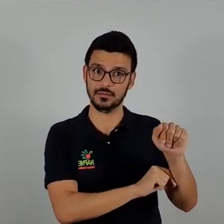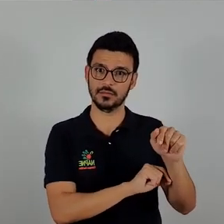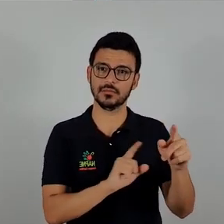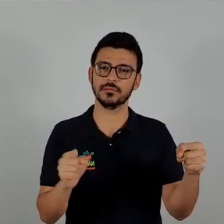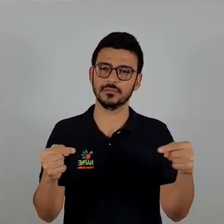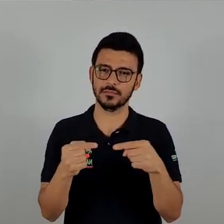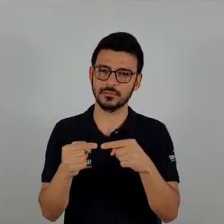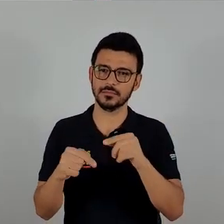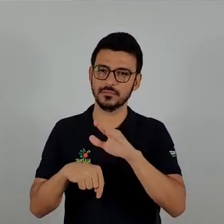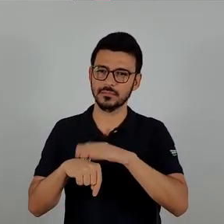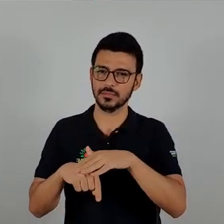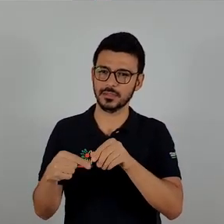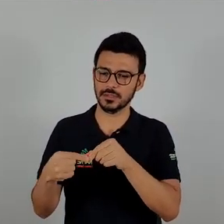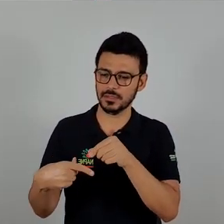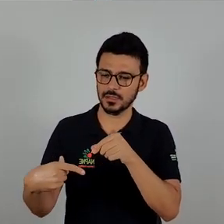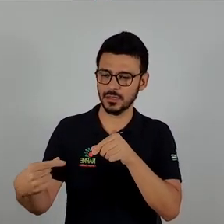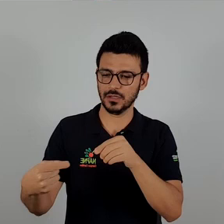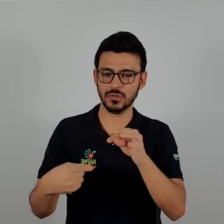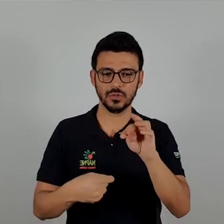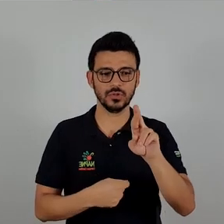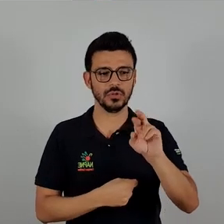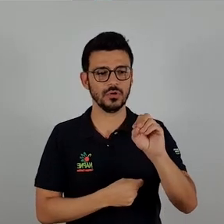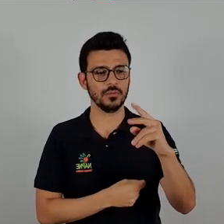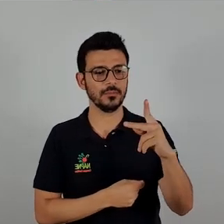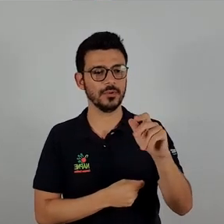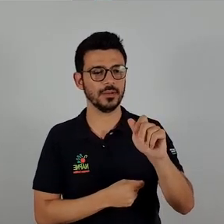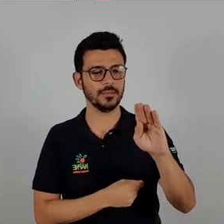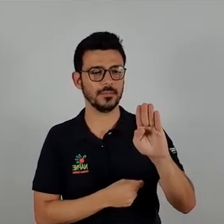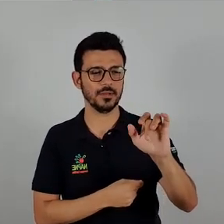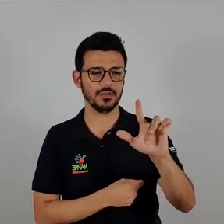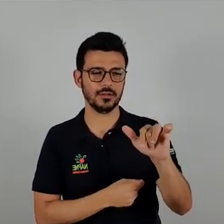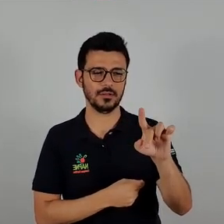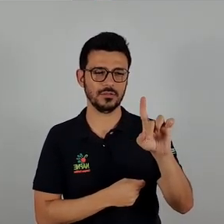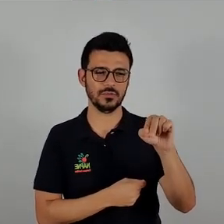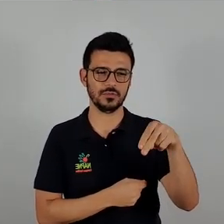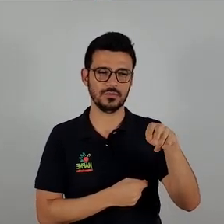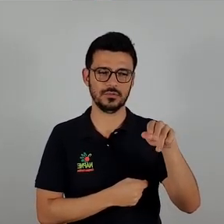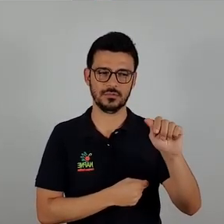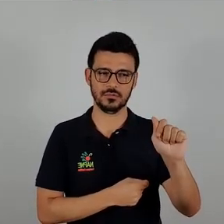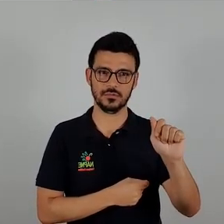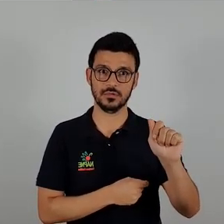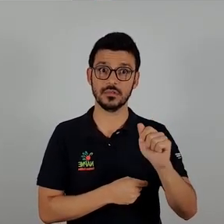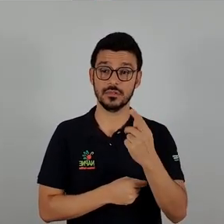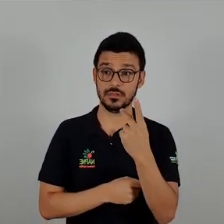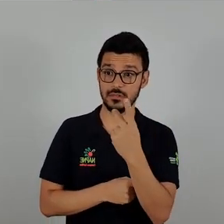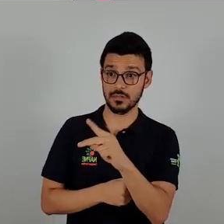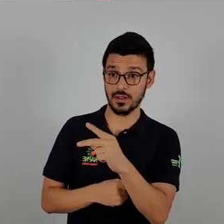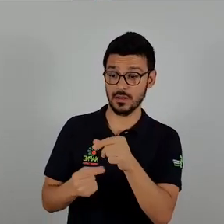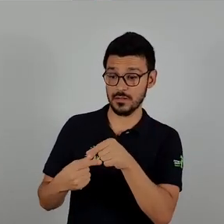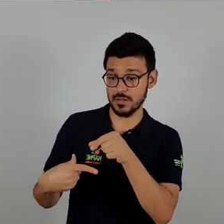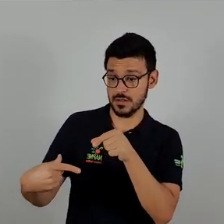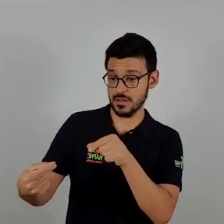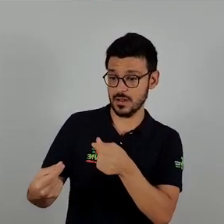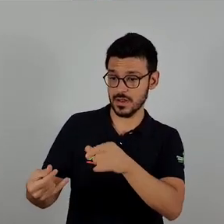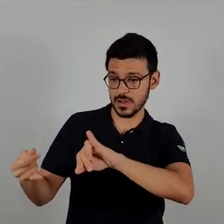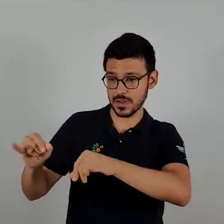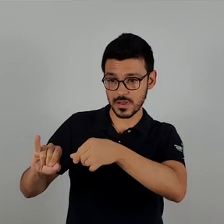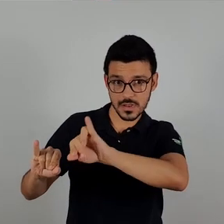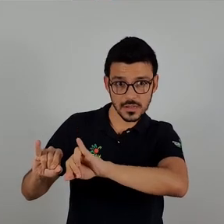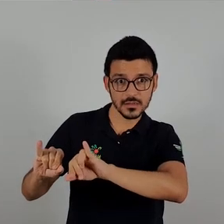planta produz no seu devido preparo. Na medicina chinesa isso não é verdade. Na hora que eu preparo eu não tenho essa substância química, eu tenho